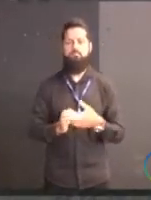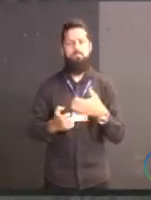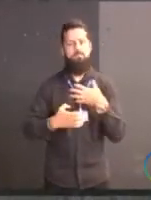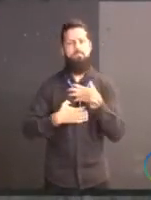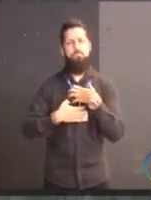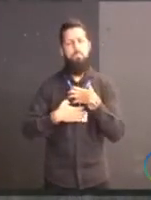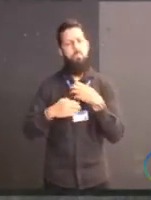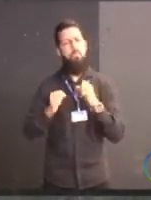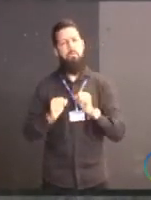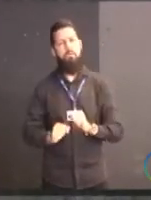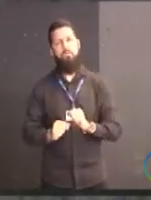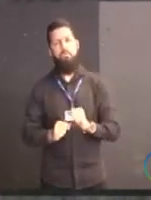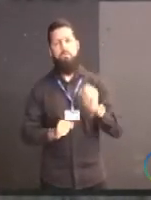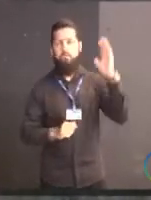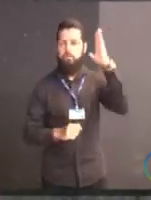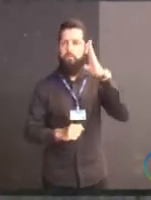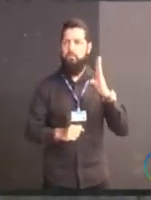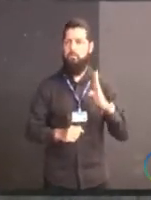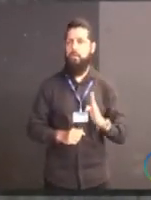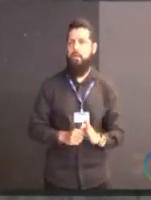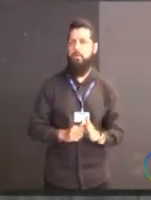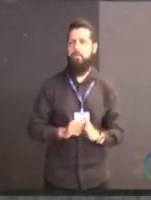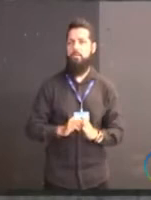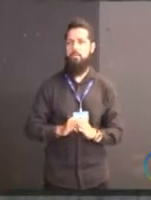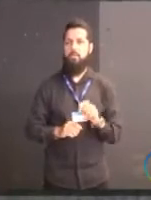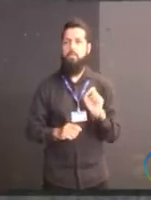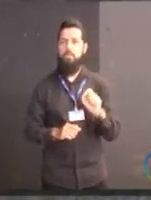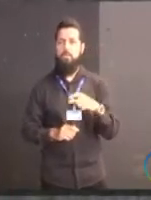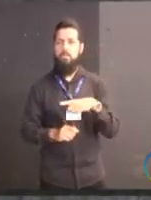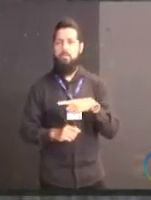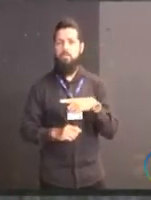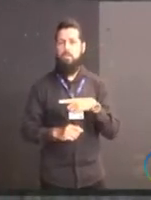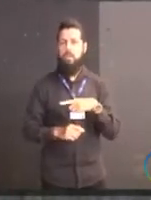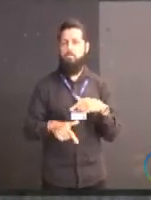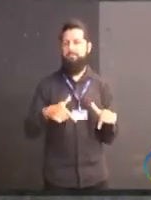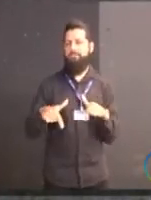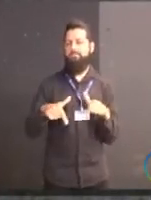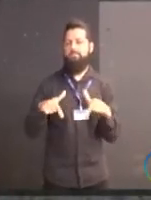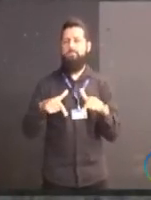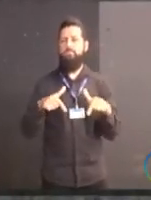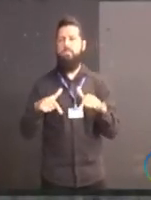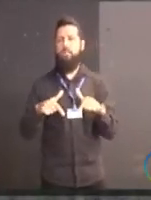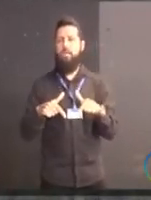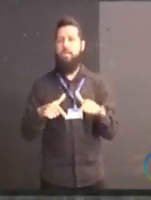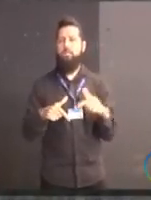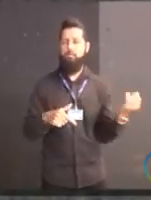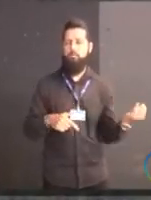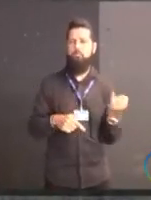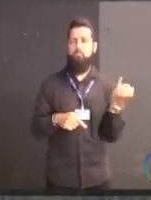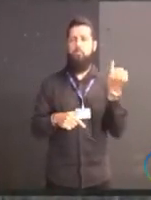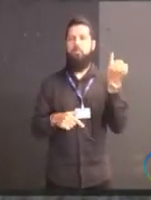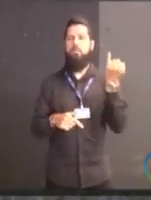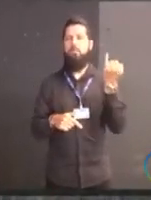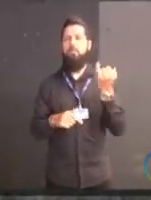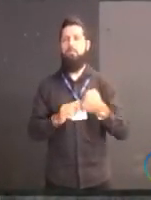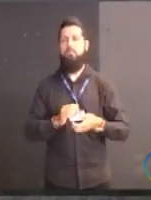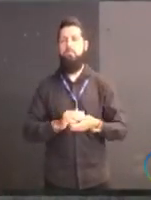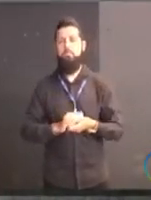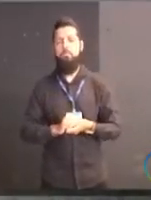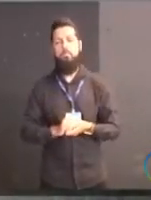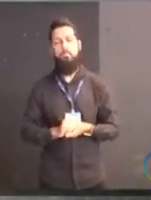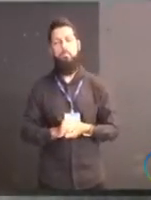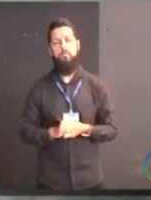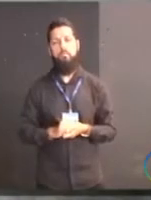desenvolvimento espiritual no Brasil. Quer dizer que grandes trabalhadores do espiritismo que estavam na França naquele tempo, hoje estão aqui lutando pelas ideias